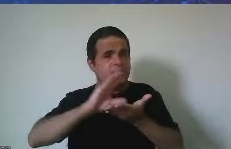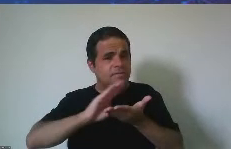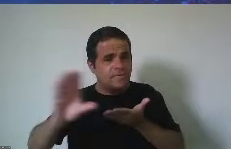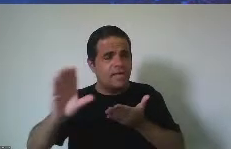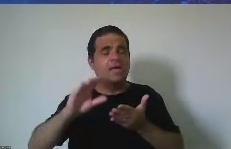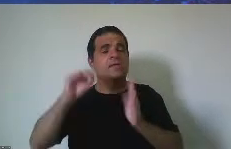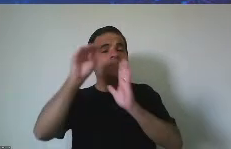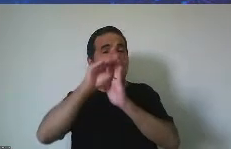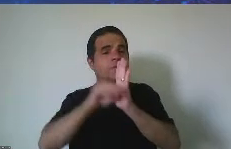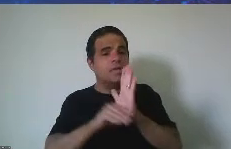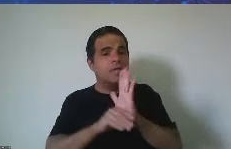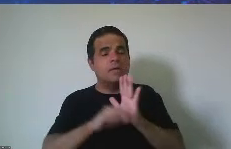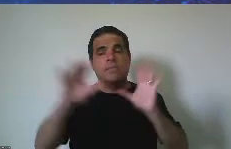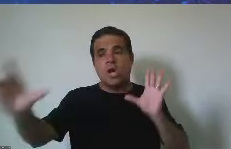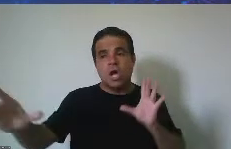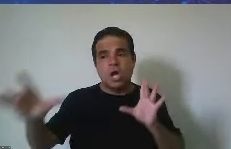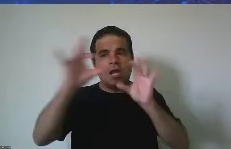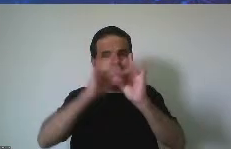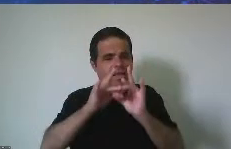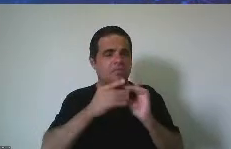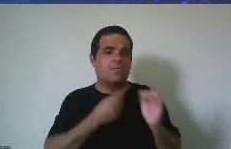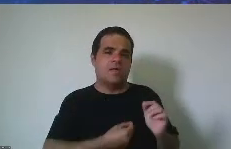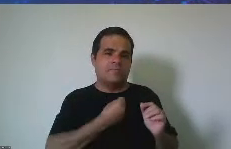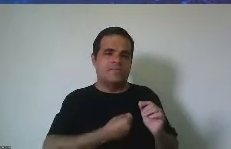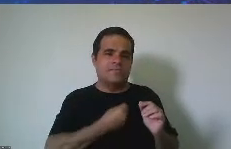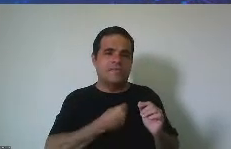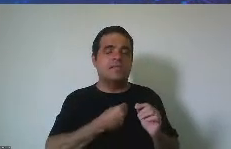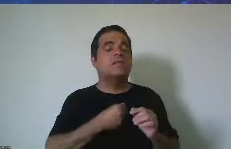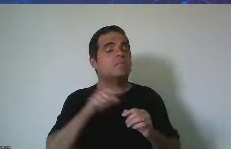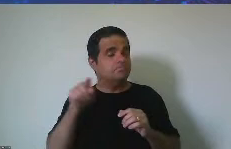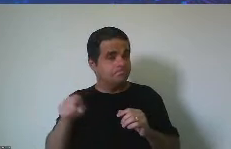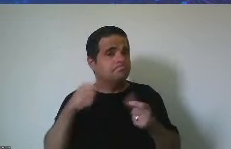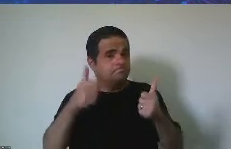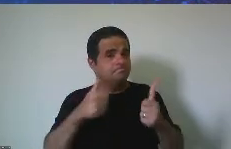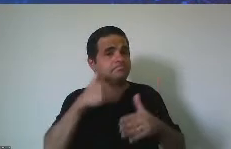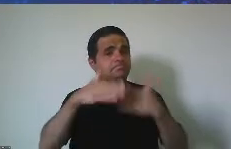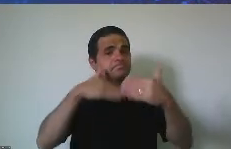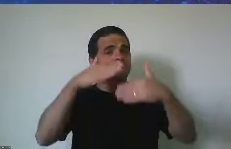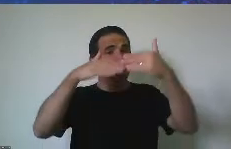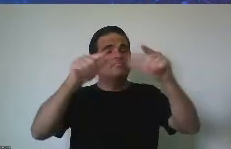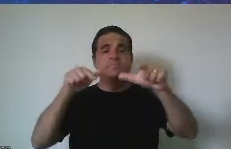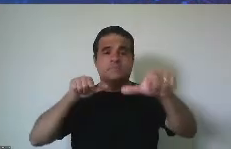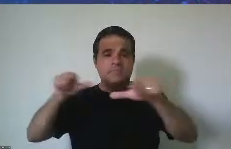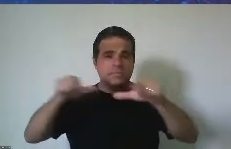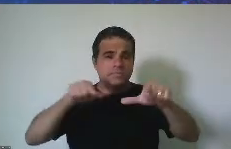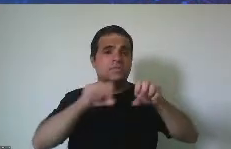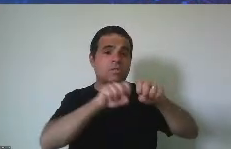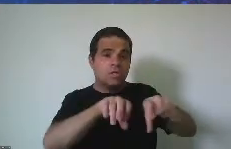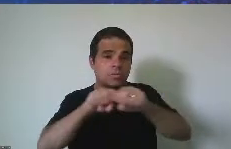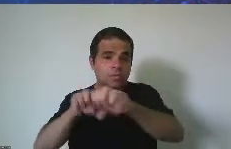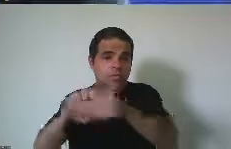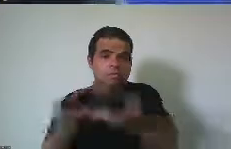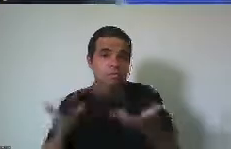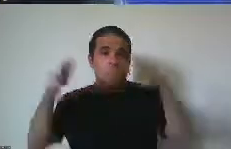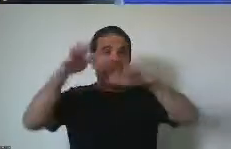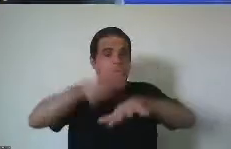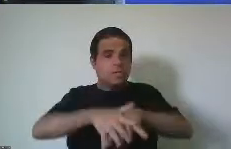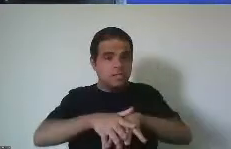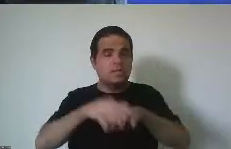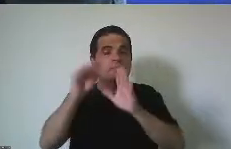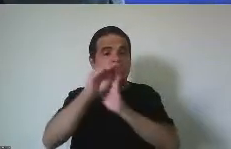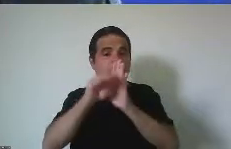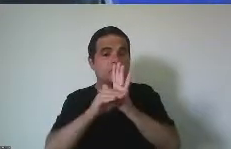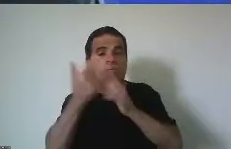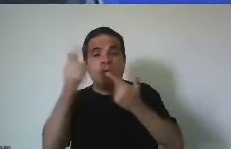com a vida um programa que nós chamamos conexão para o desenvolvimento onde a gente trabalha a educação inclusiva programa outros horários outros